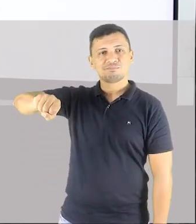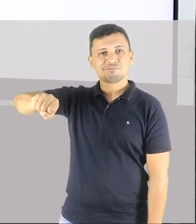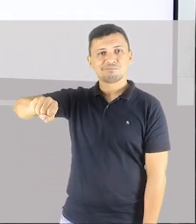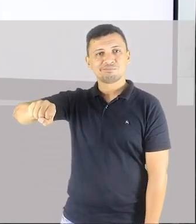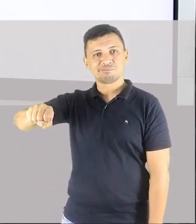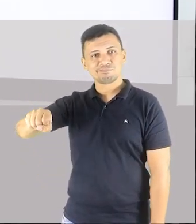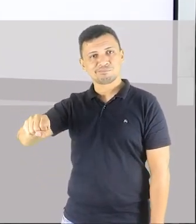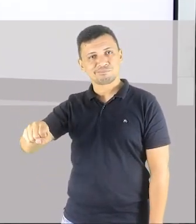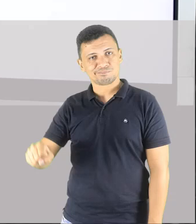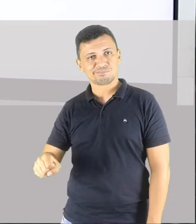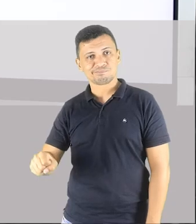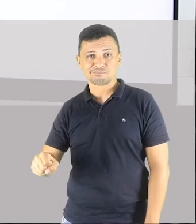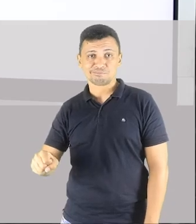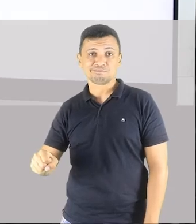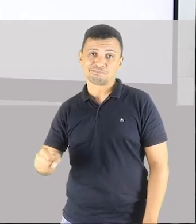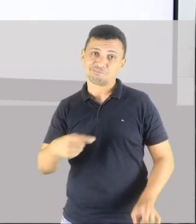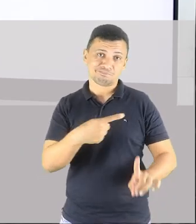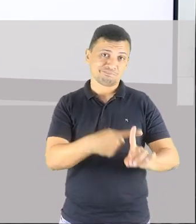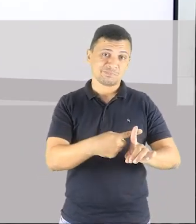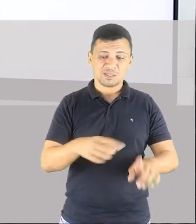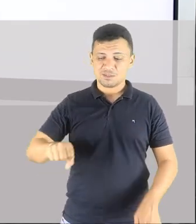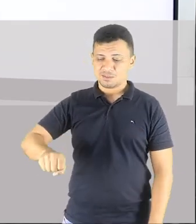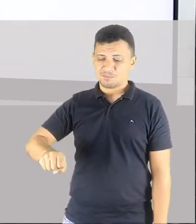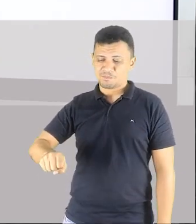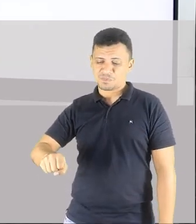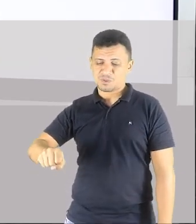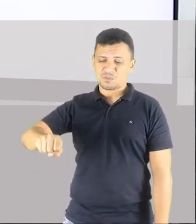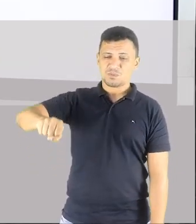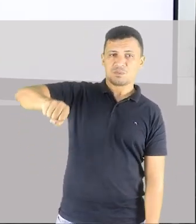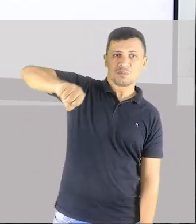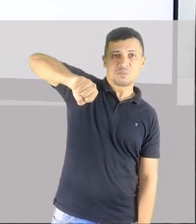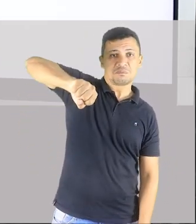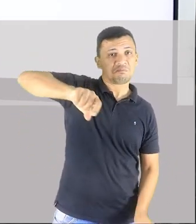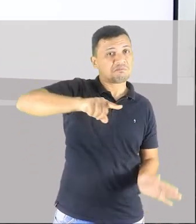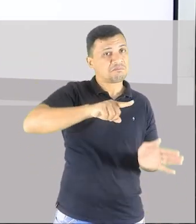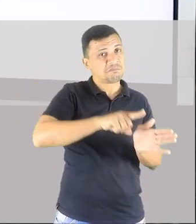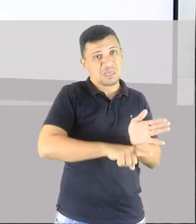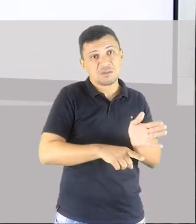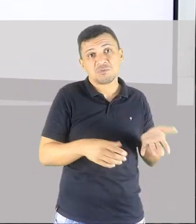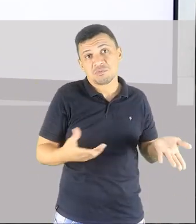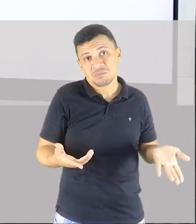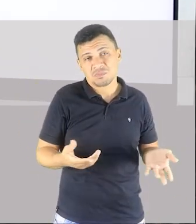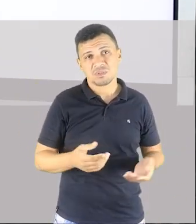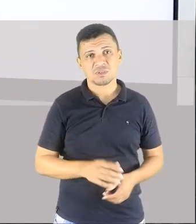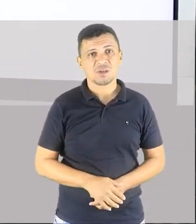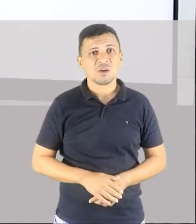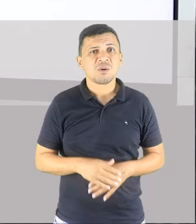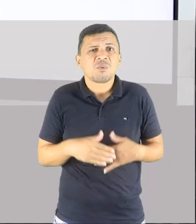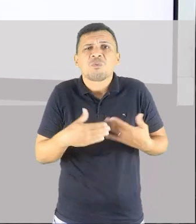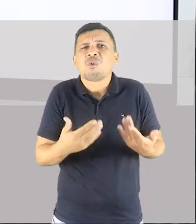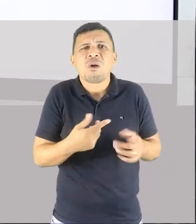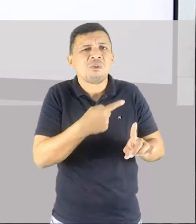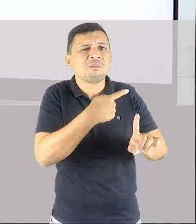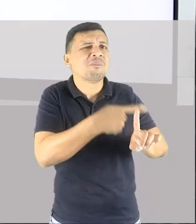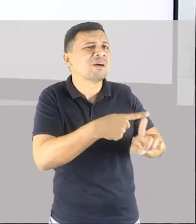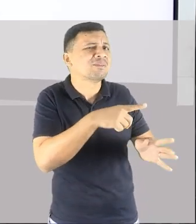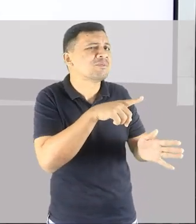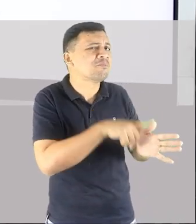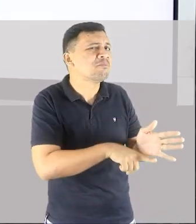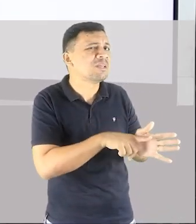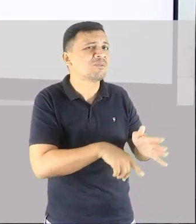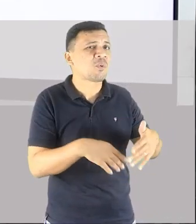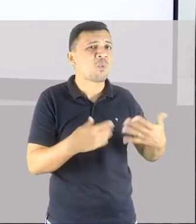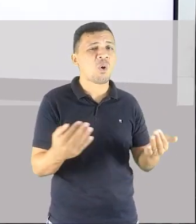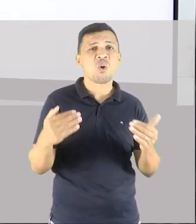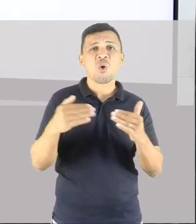sentido, você coloca um sinal. Quando ela girar para outro sentido, você coloca um sinal. Mas qual é o sinal, Joades, que a gente bota para